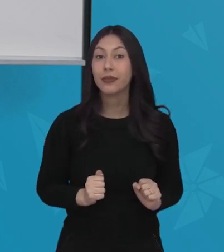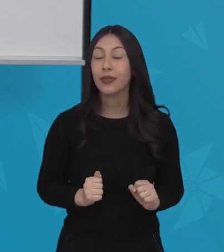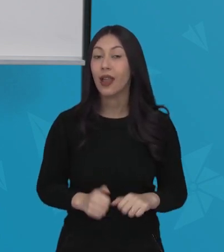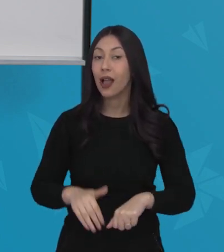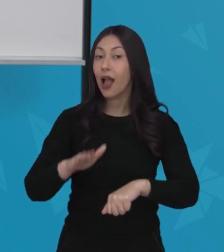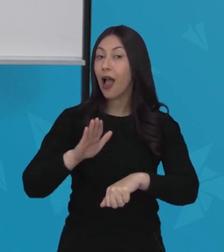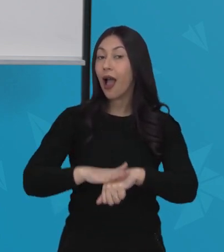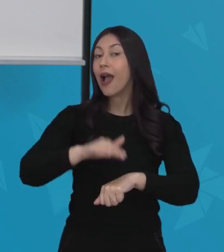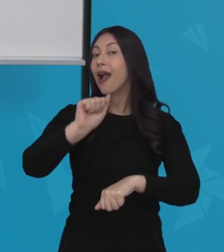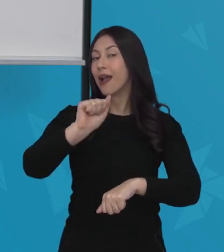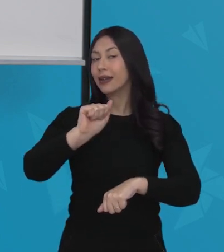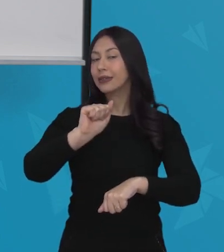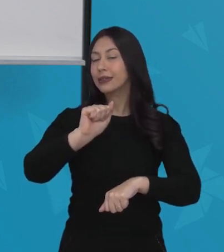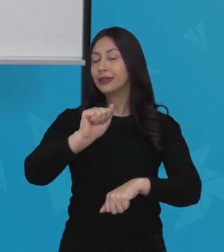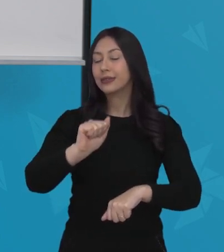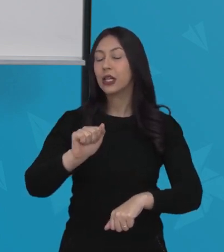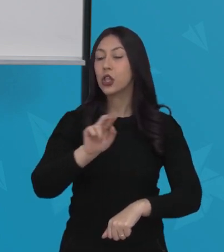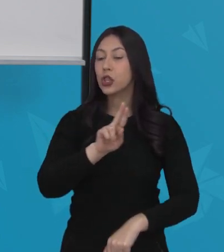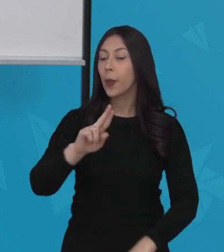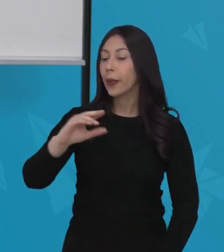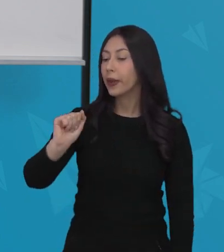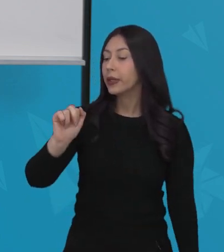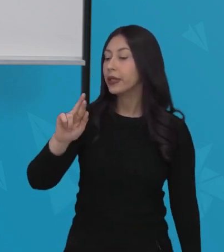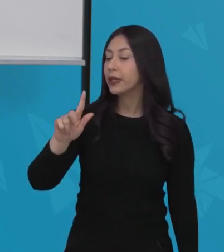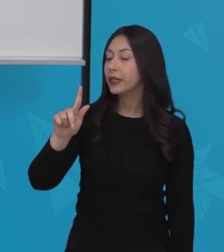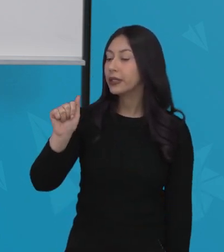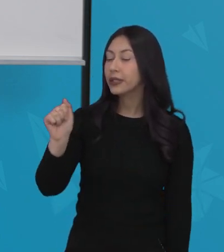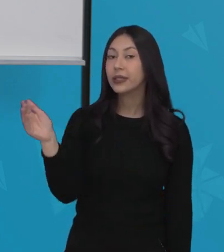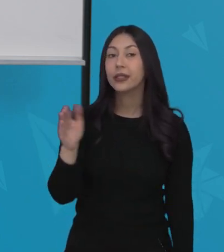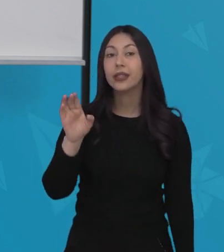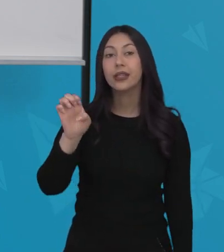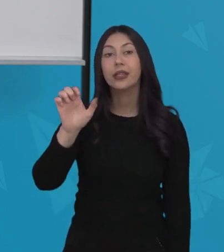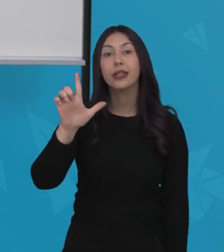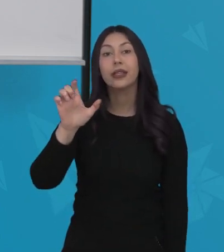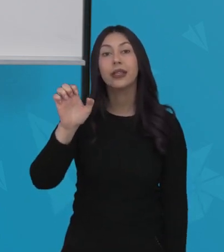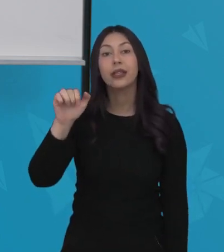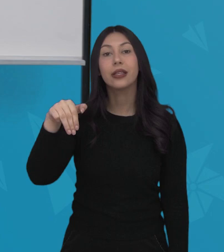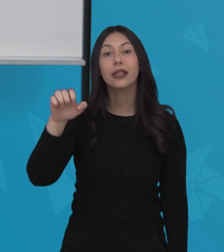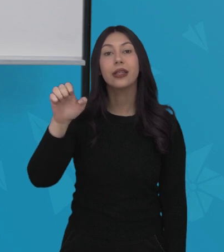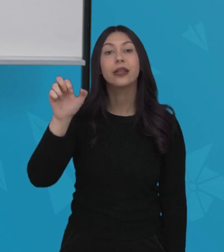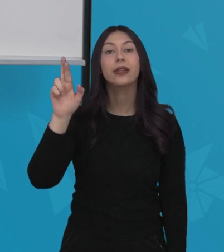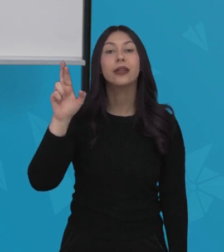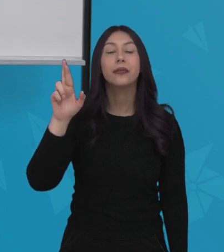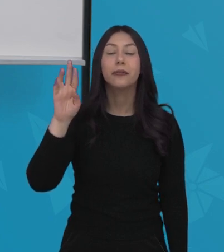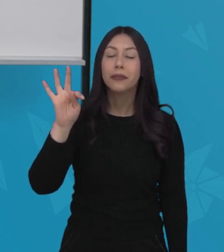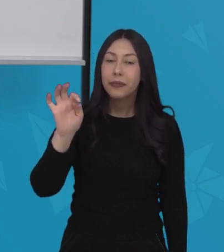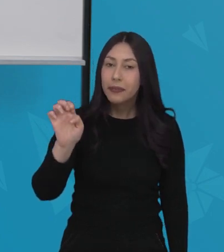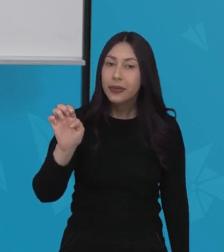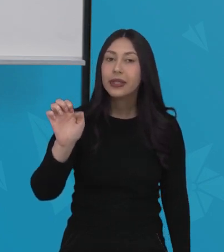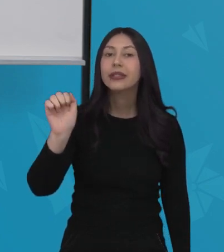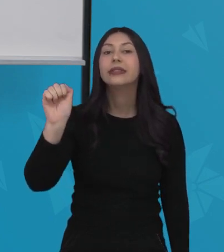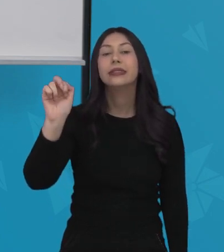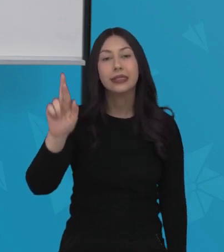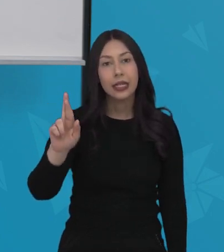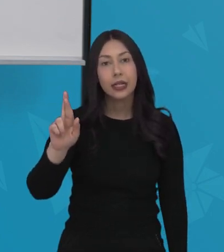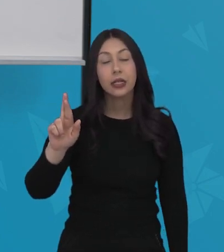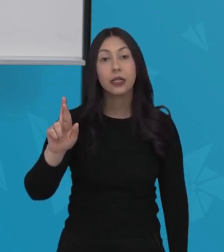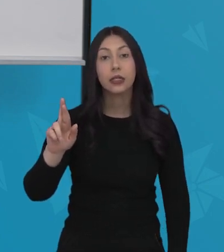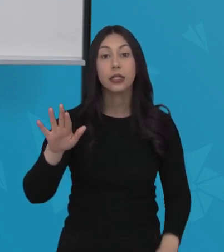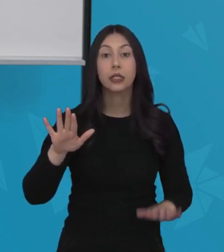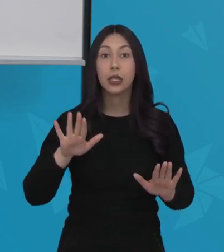tal carga elementar. É justamente a carga fundamental. Quando a gente vai estudar um pouquinho de eletricidade na